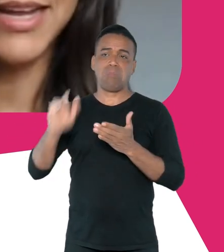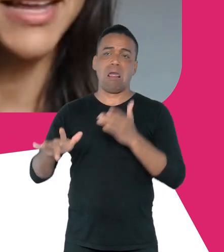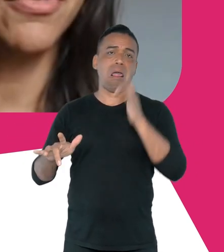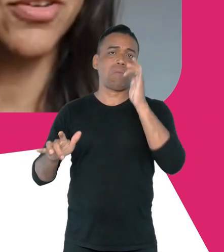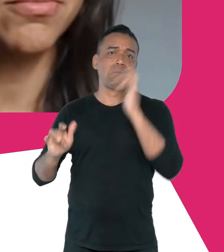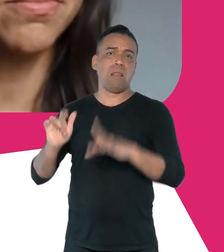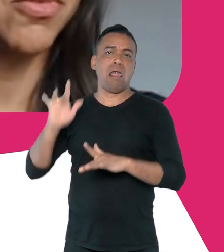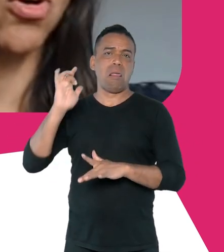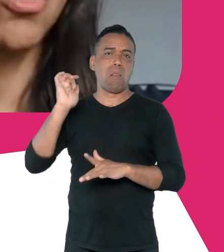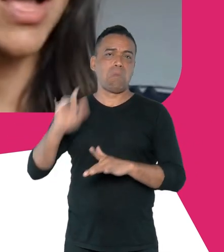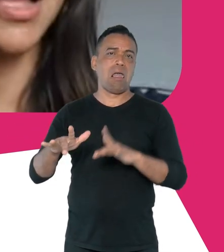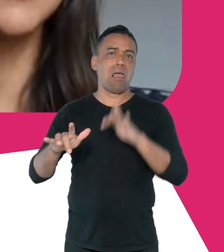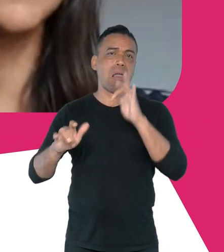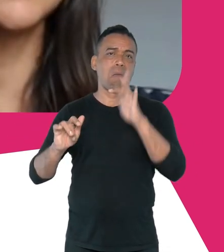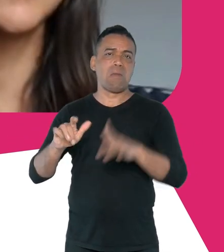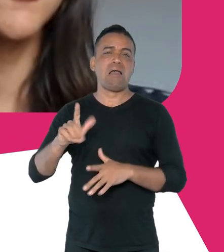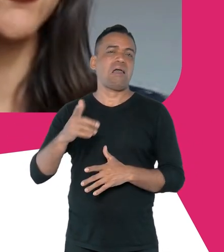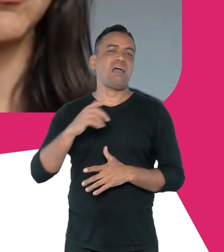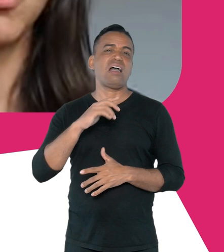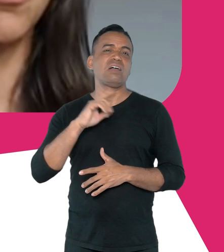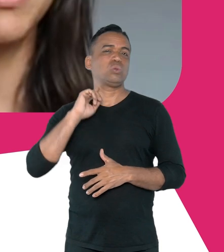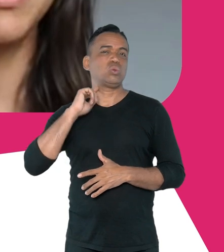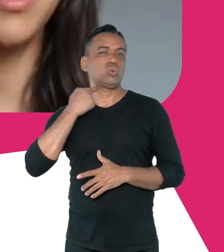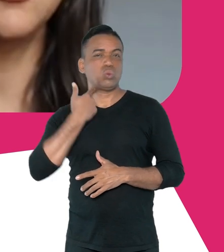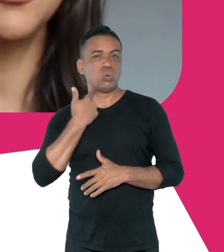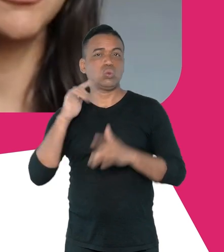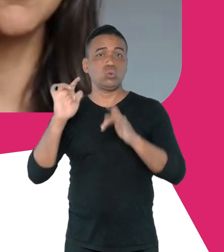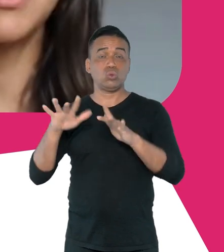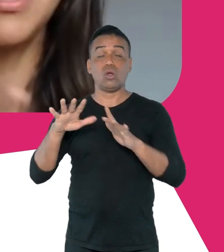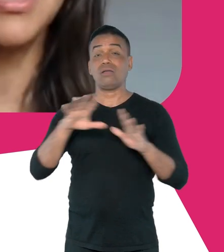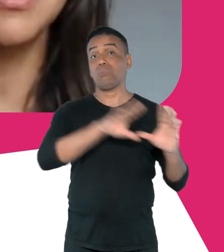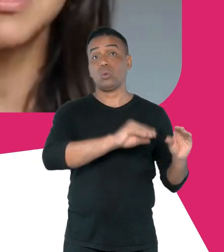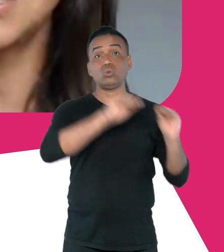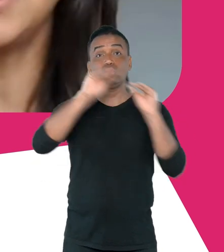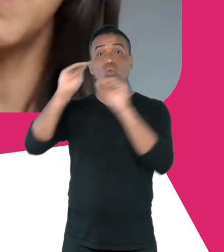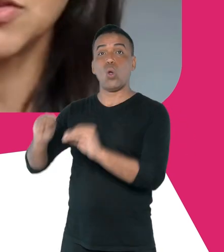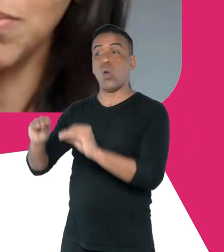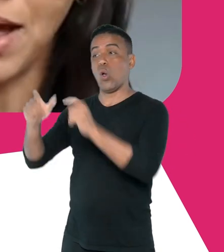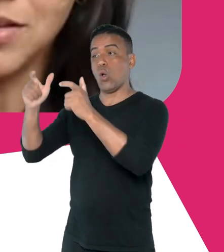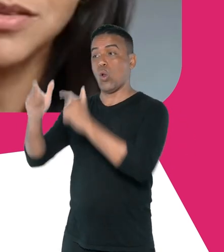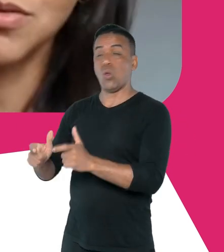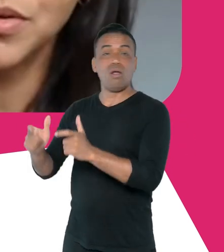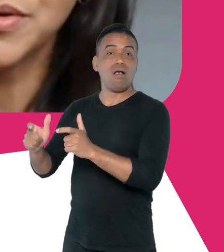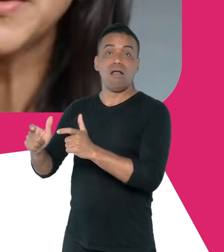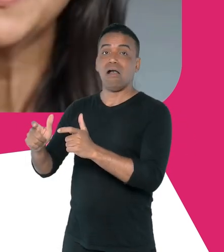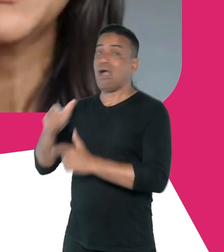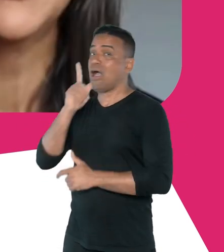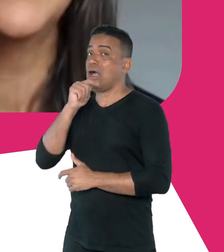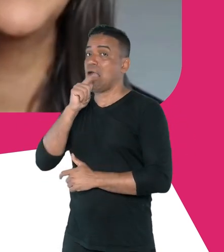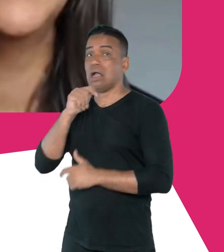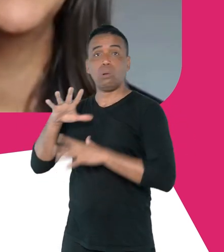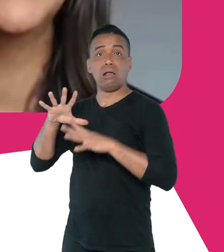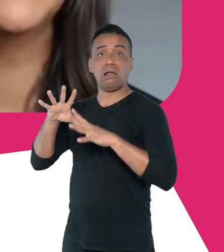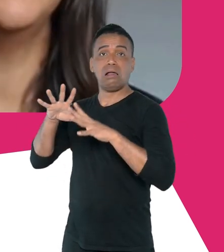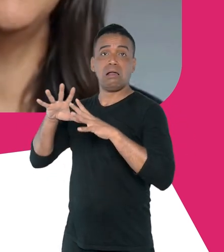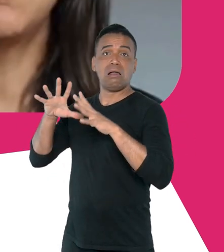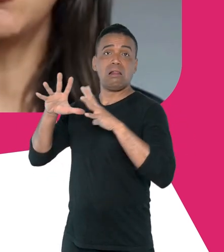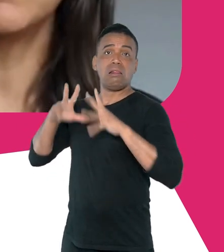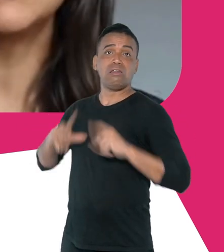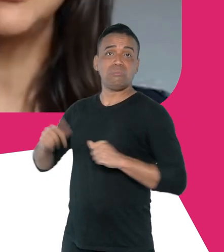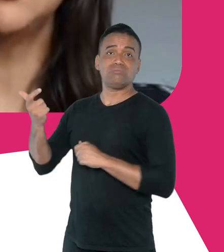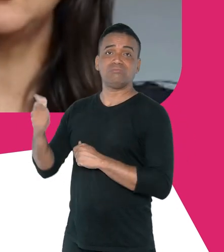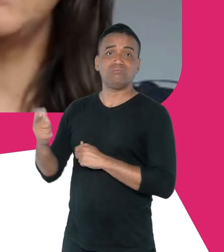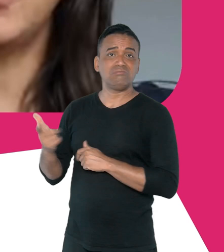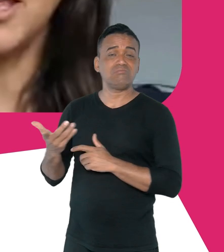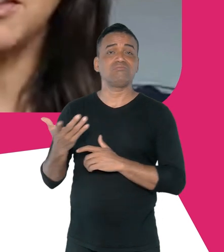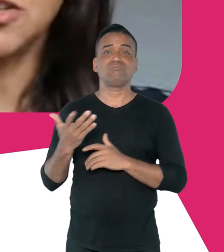jogadas, né? Foram colocadas numa comunidade que não tem nem saneamento básico e